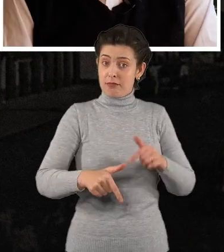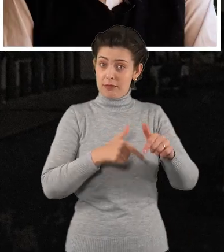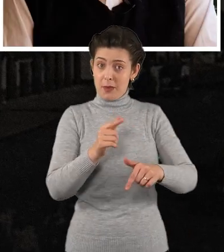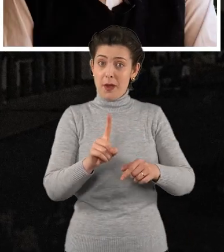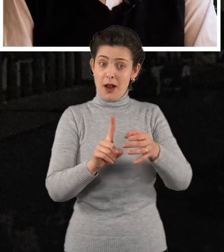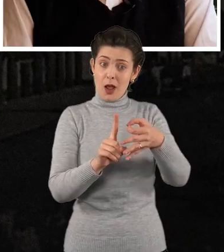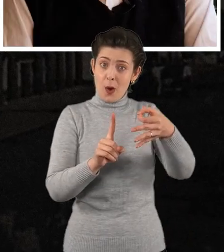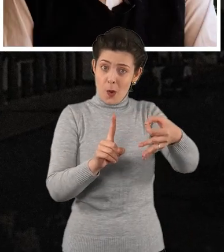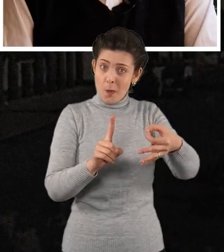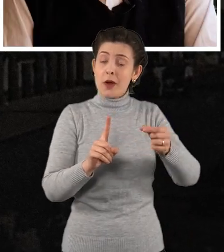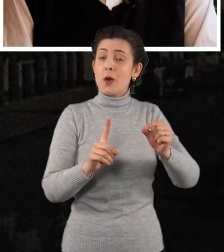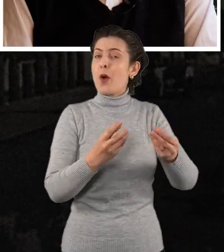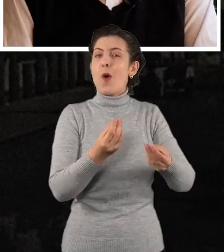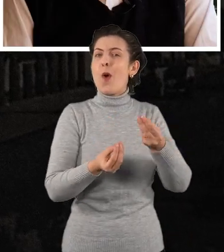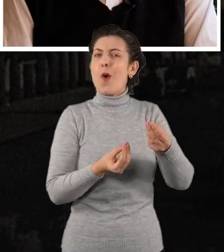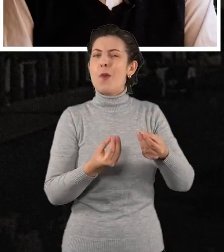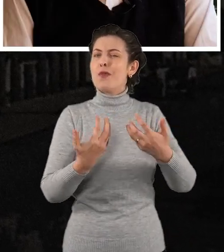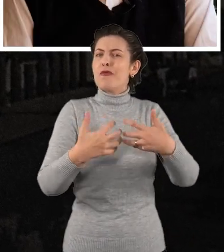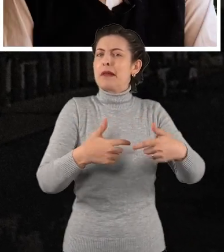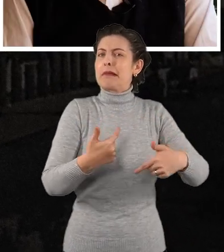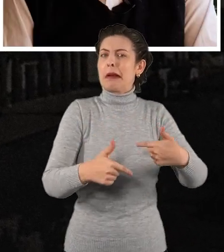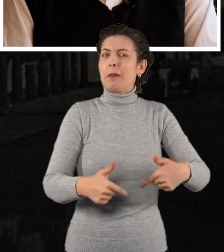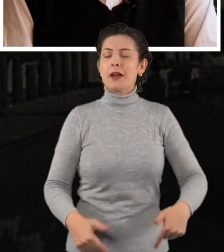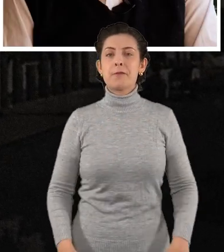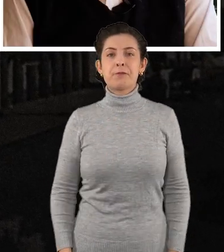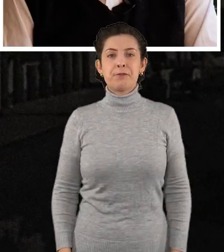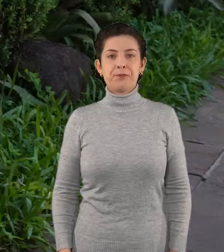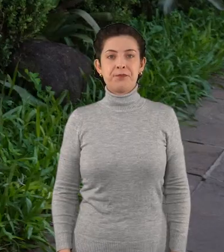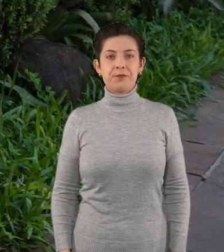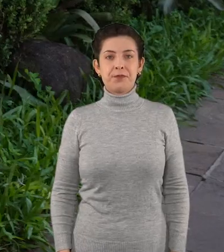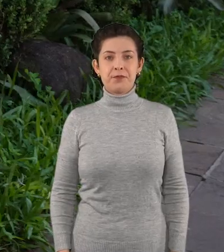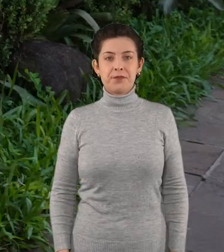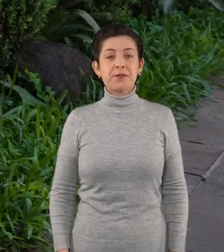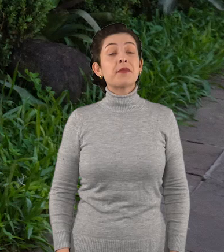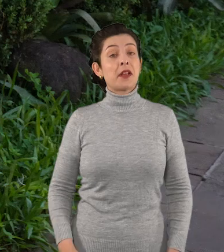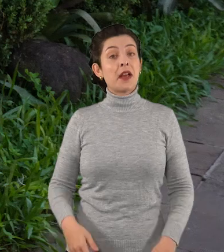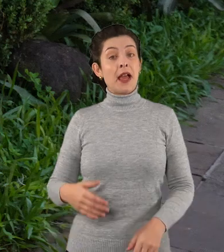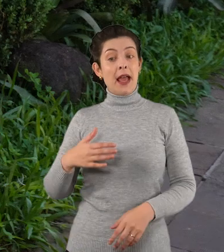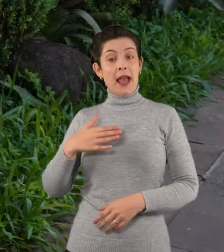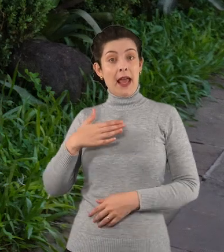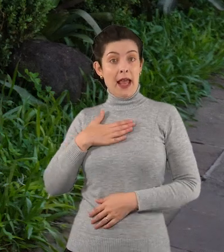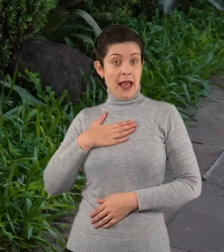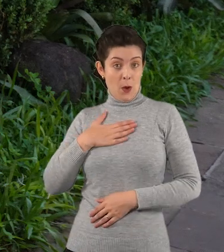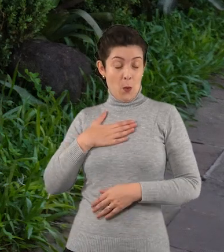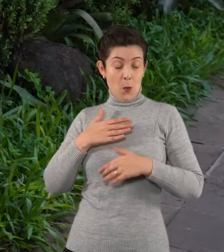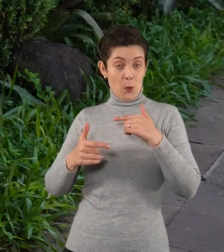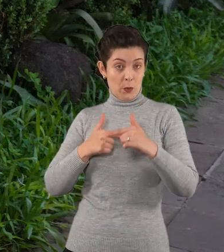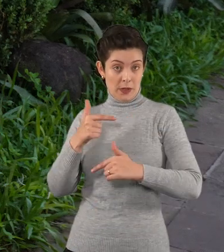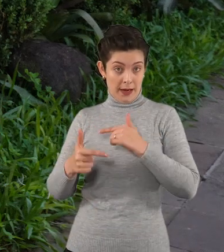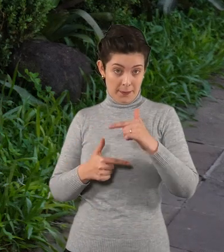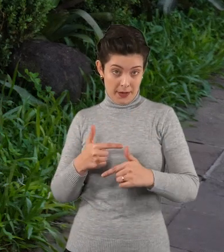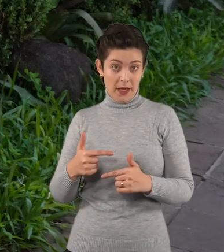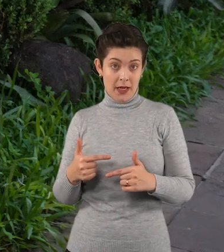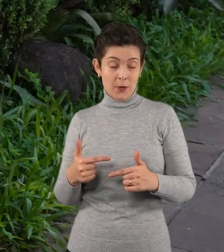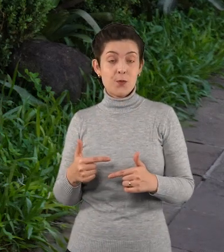tarefa. Ele comenta um pouco de como era esse trabalho. Mas outra participação